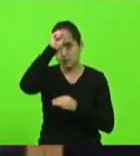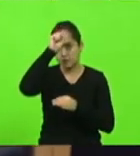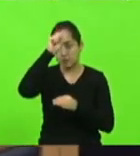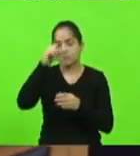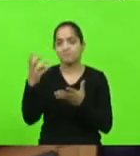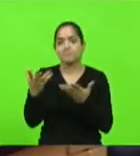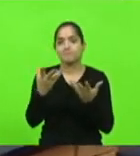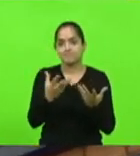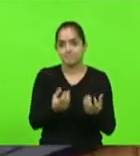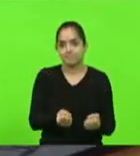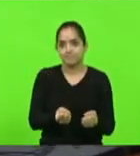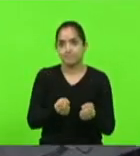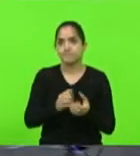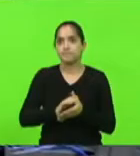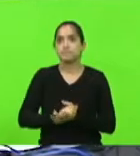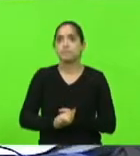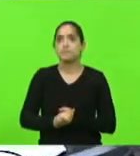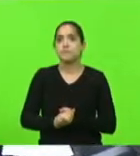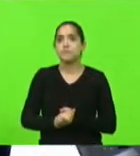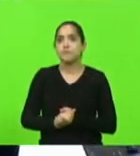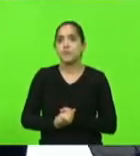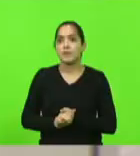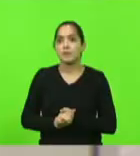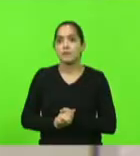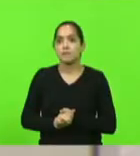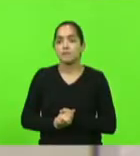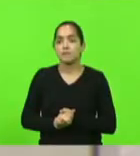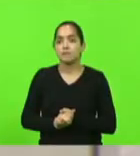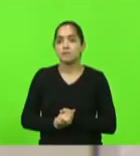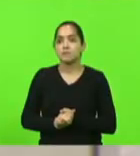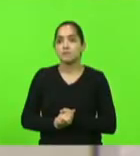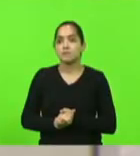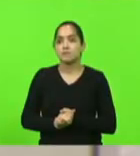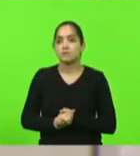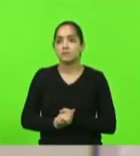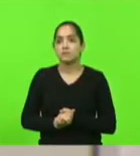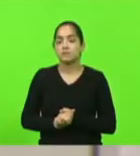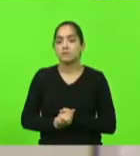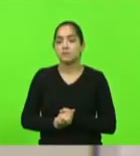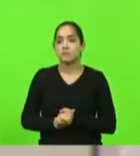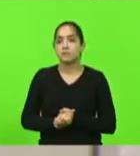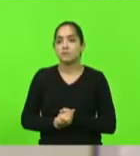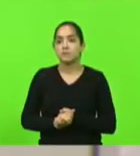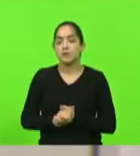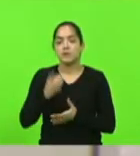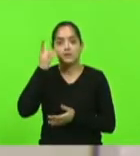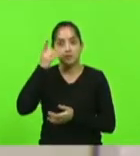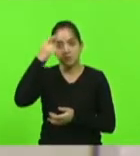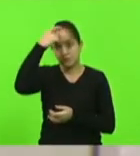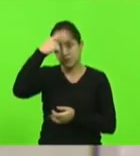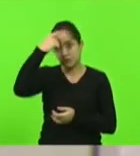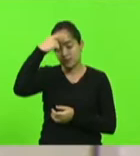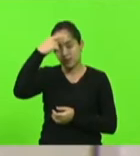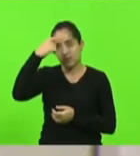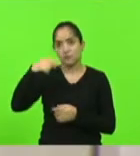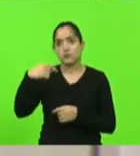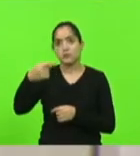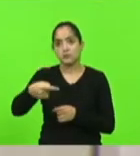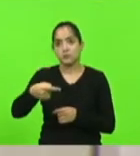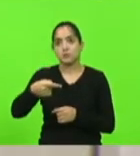acolhido nessa casa. Obrigado. Deputado Maurício Kudillac, depois, na sequência, deputado